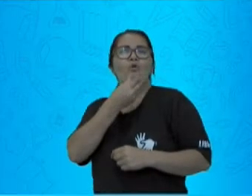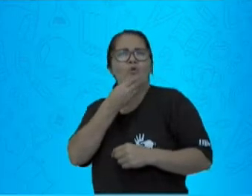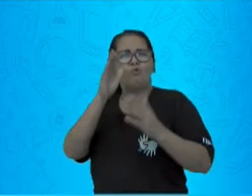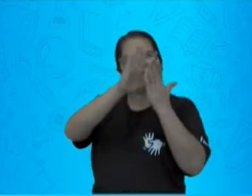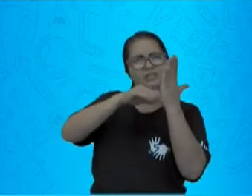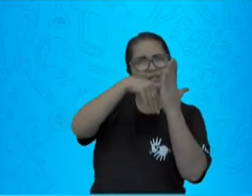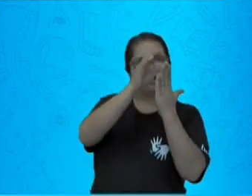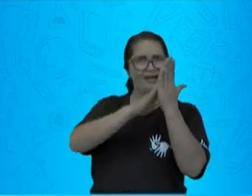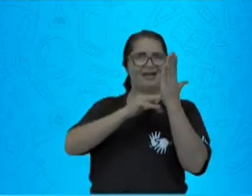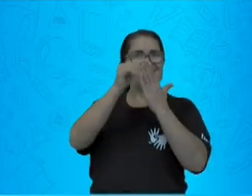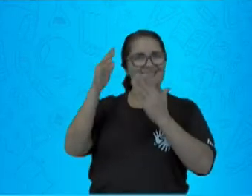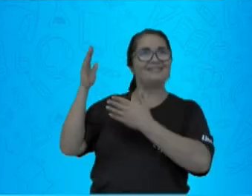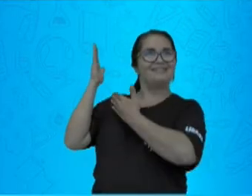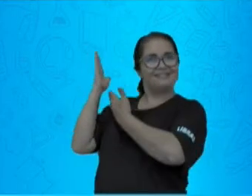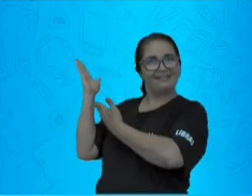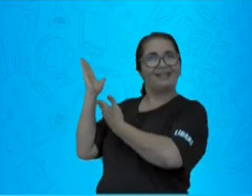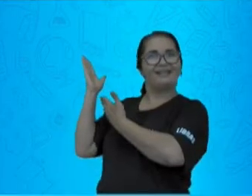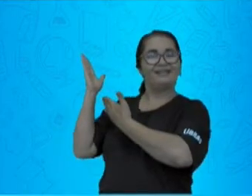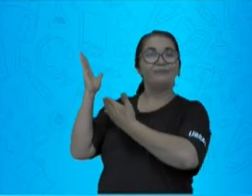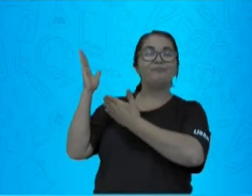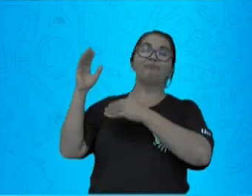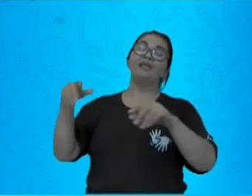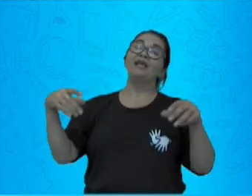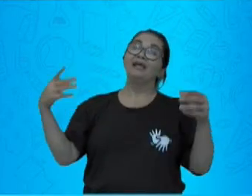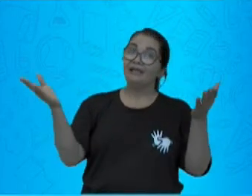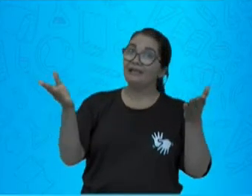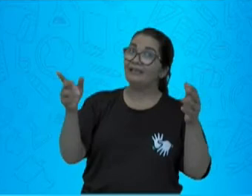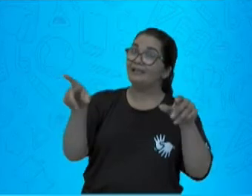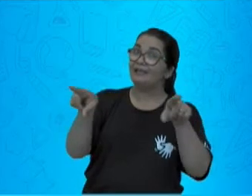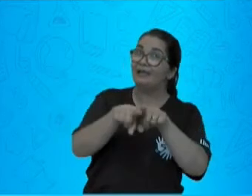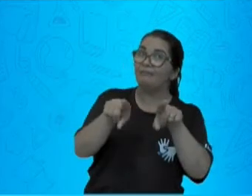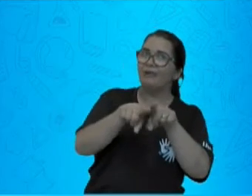artes, como chegou também a literatura.